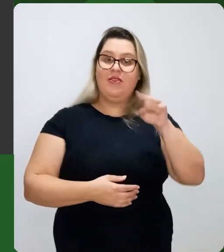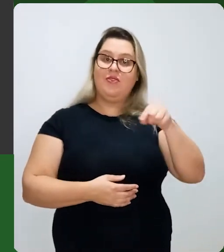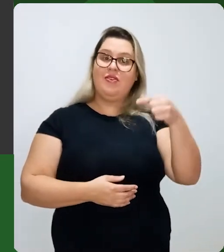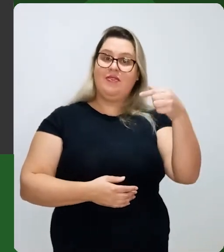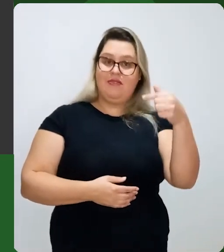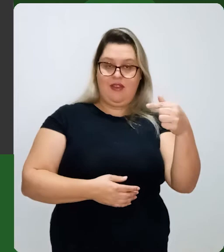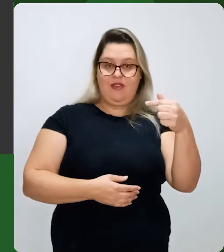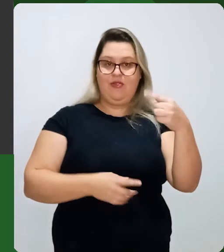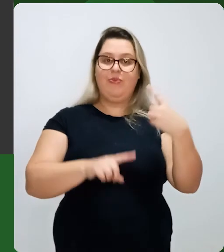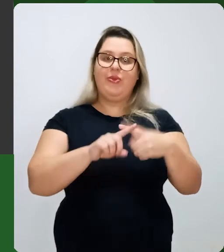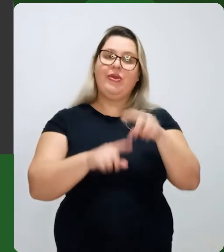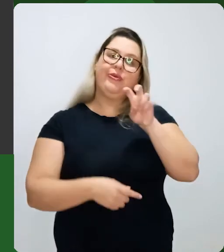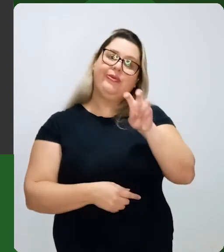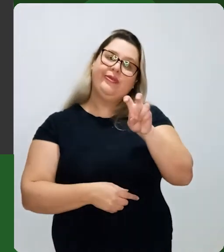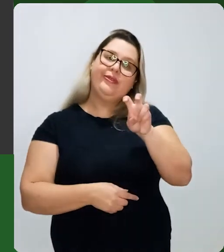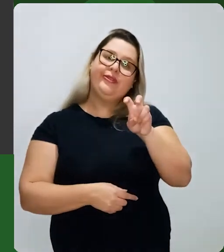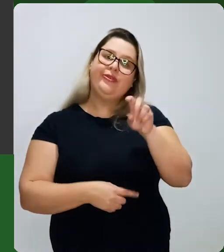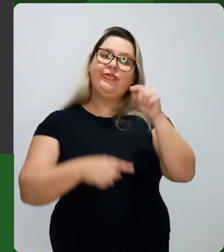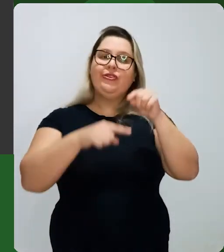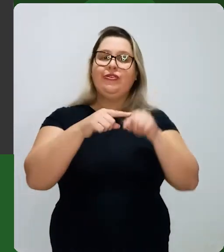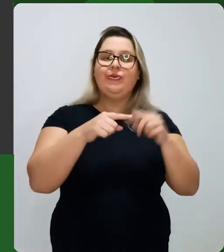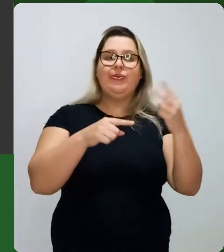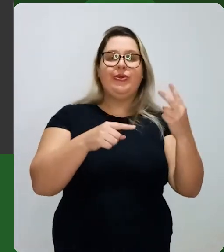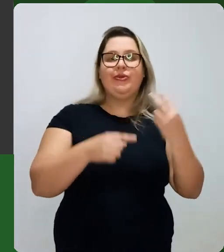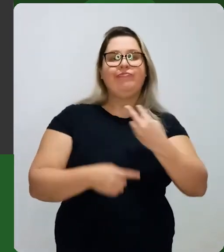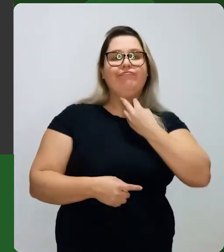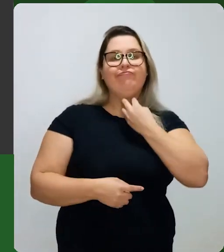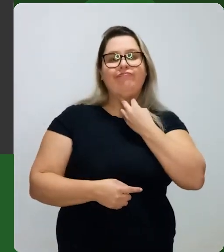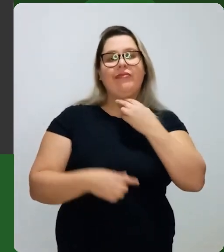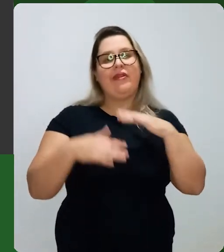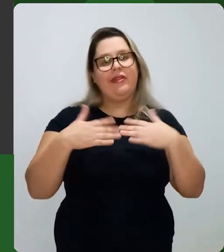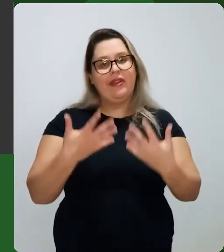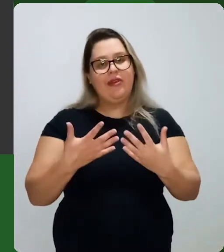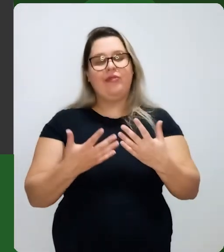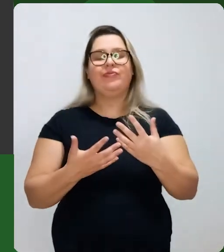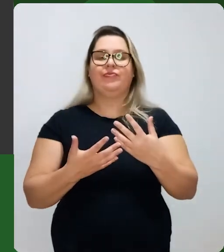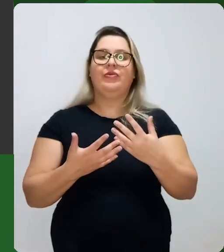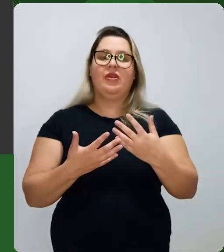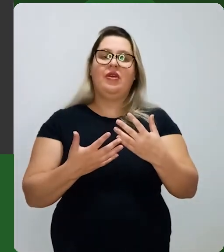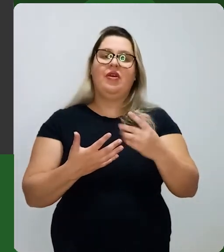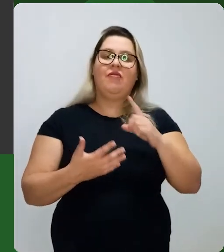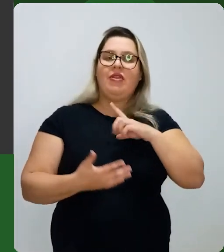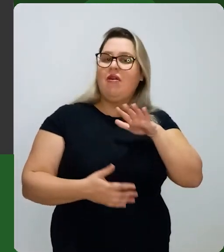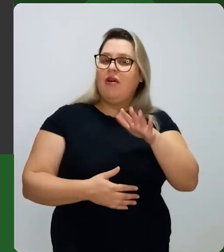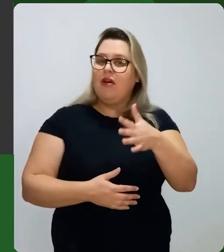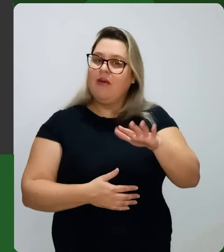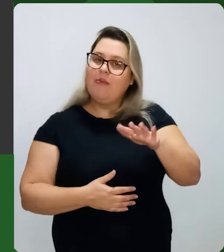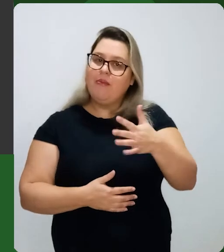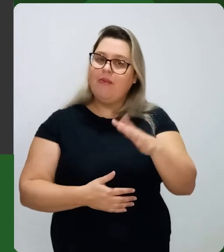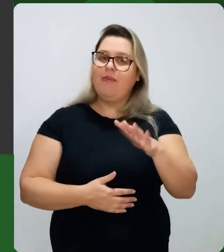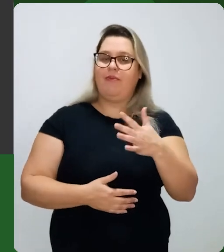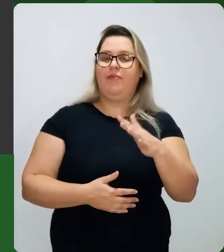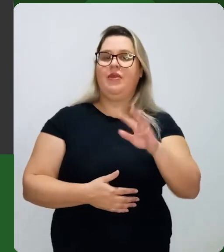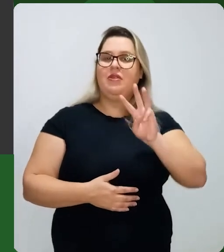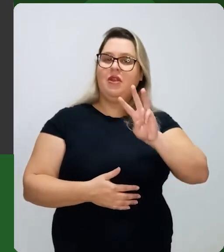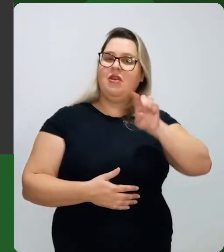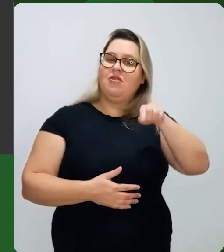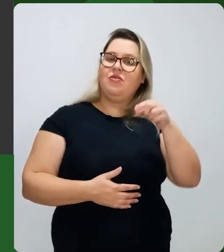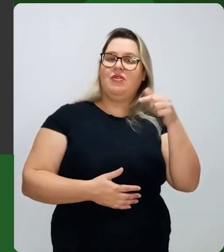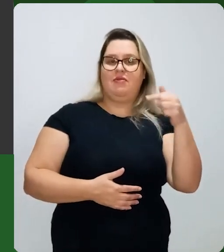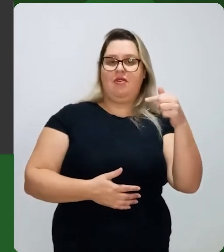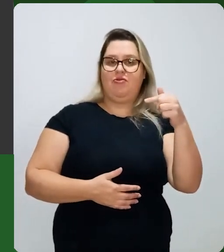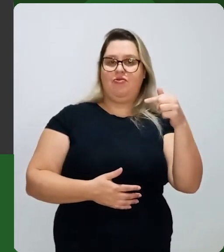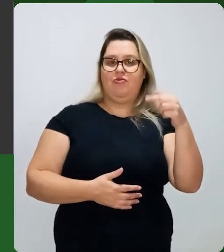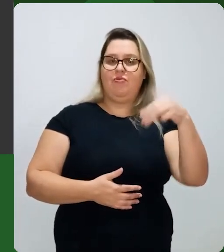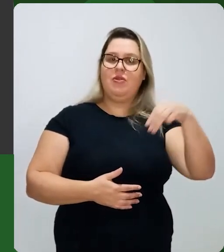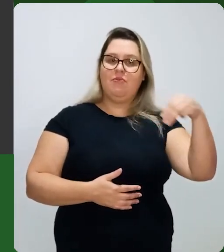3,7 mais ou menos, porque o 5 não dá pra gente dividir certinho por 2, né? Vai ficar 2,5 milímetros. Como não existe, né, essa fração tão